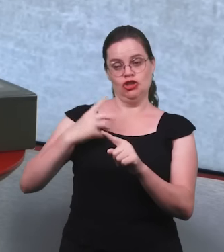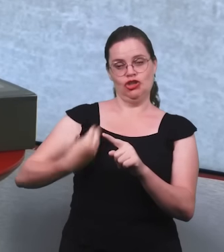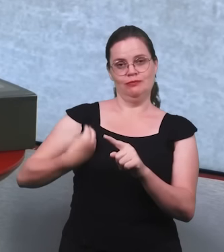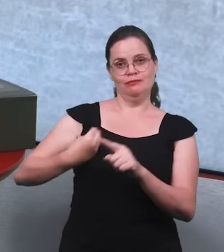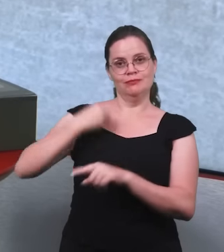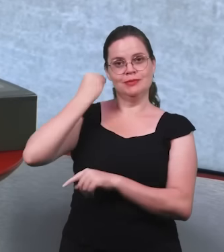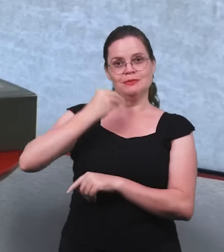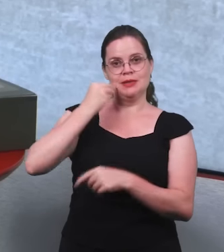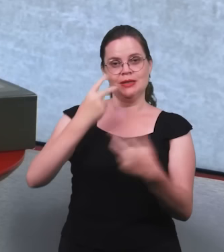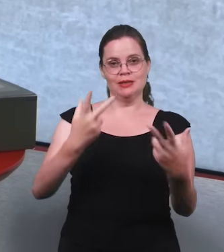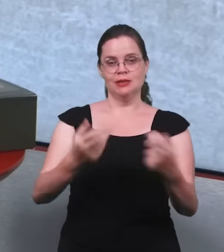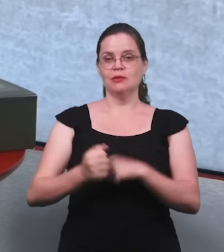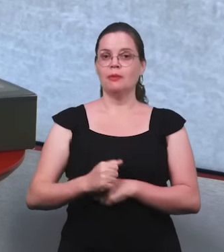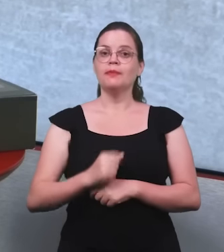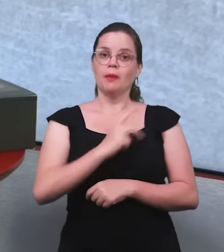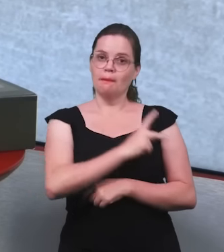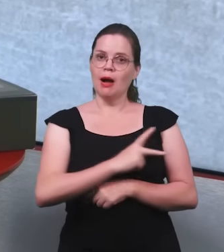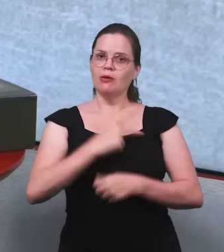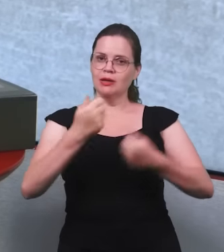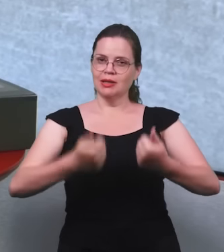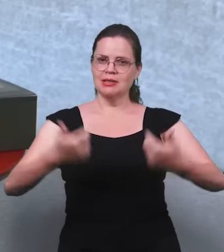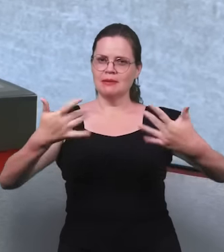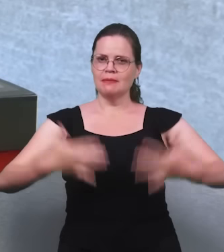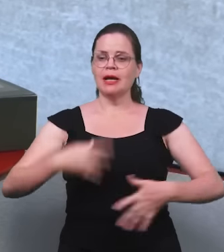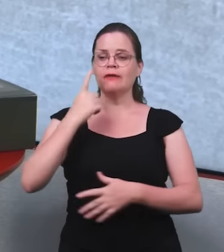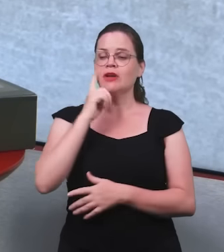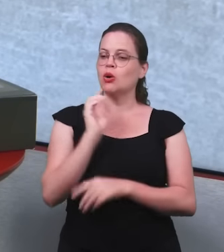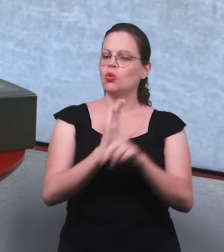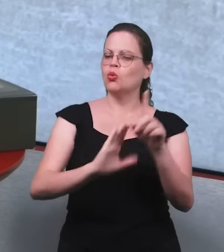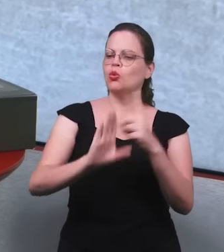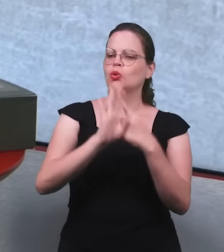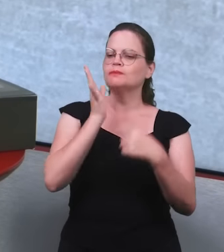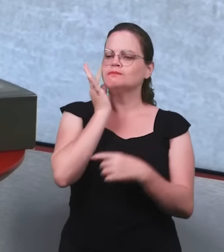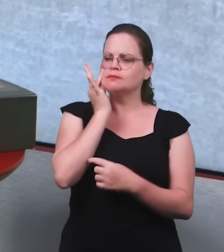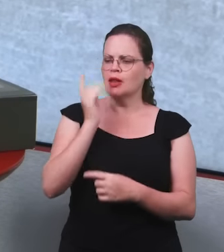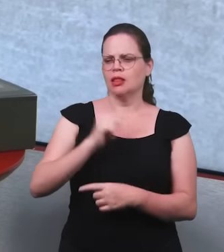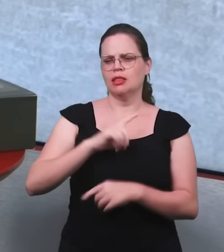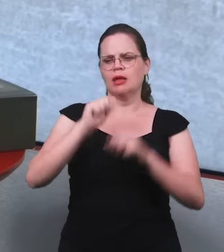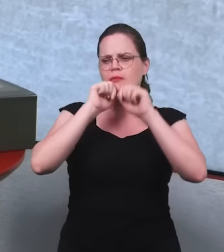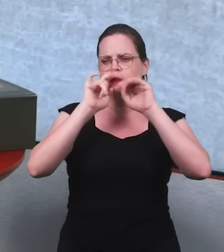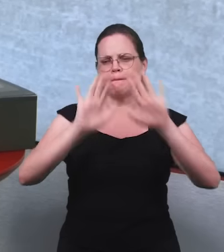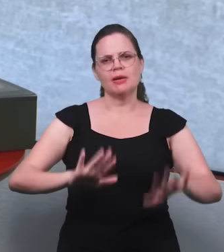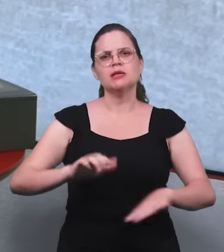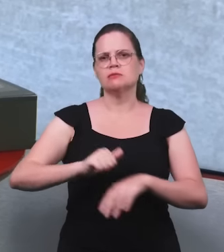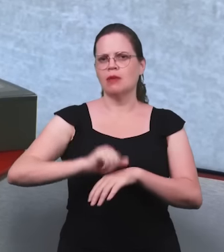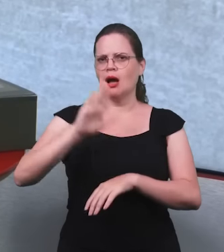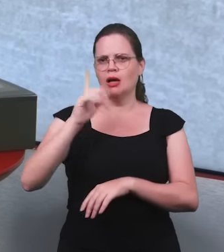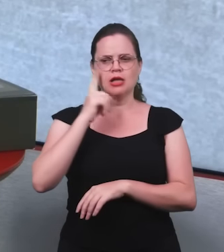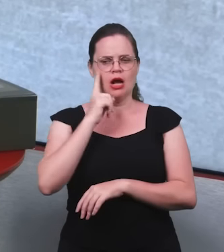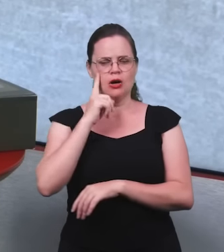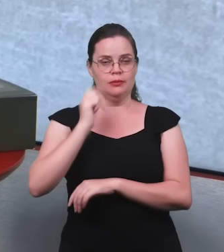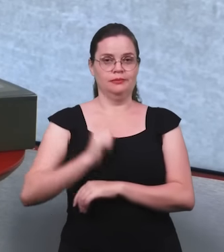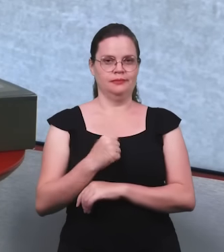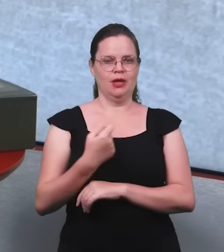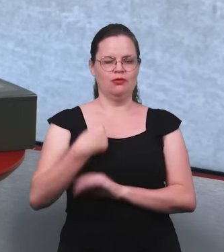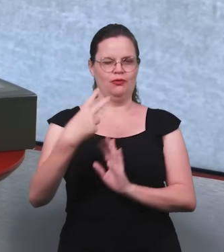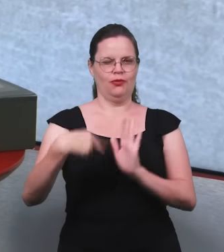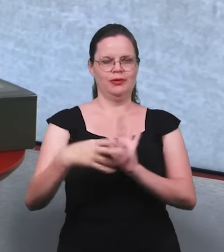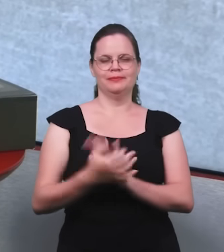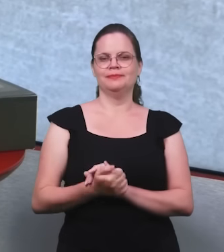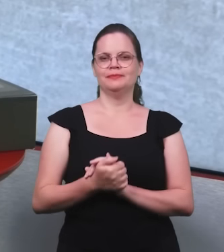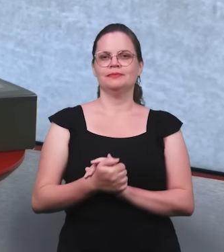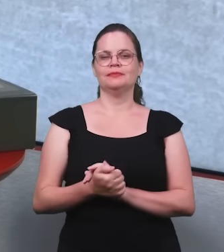ao benefício de um culto presencial. E ele fala isso nas seguintes palavras, eu vou ler aqui na primeira